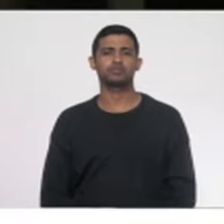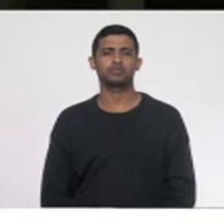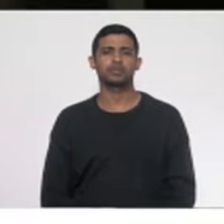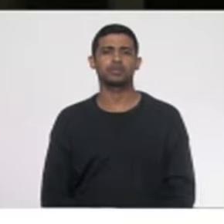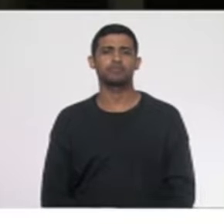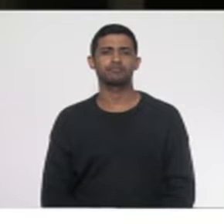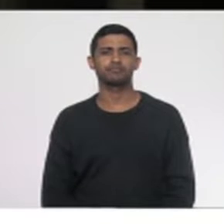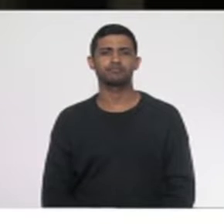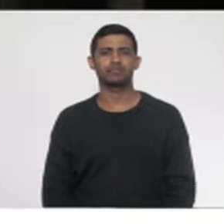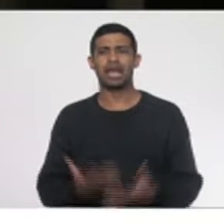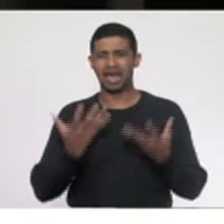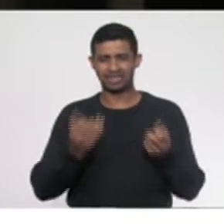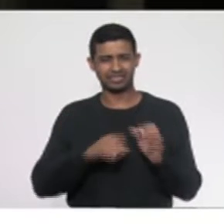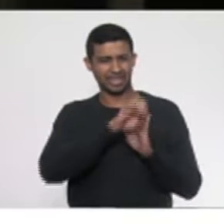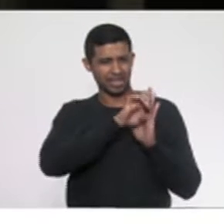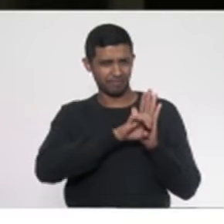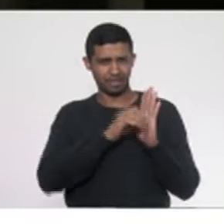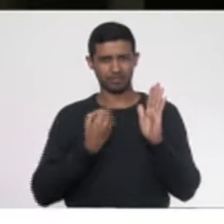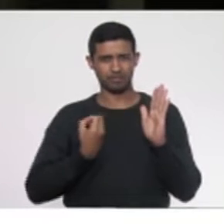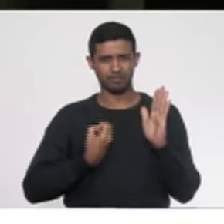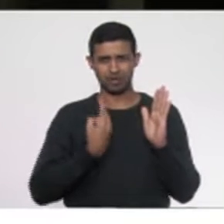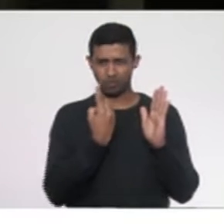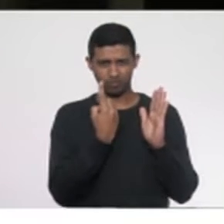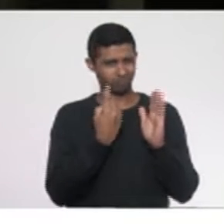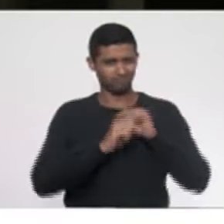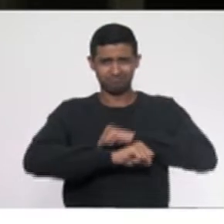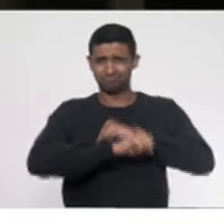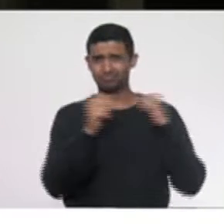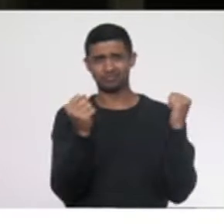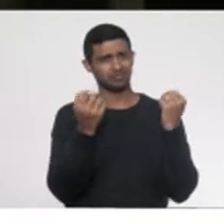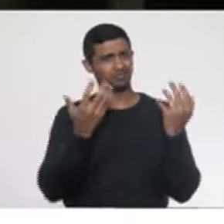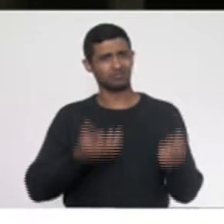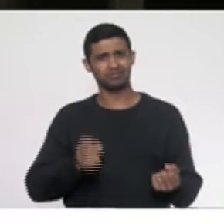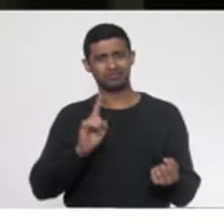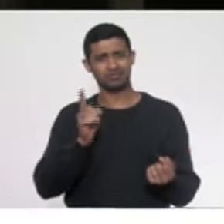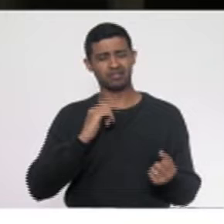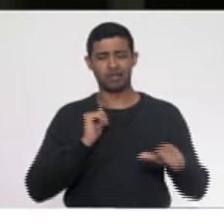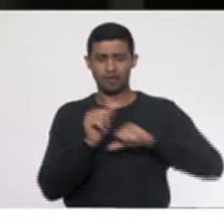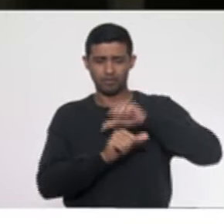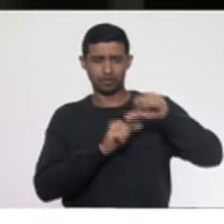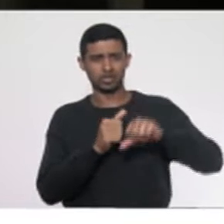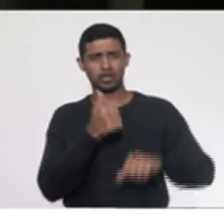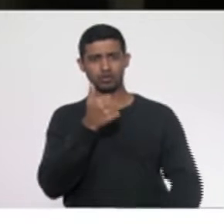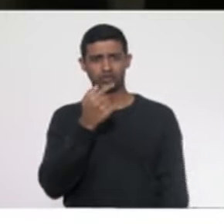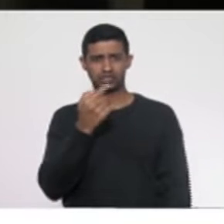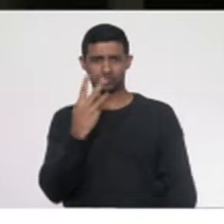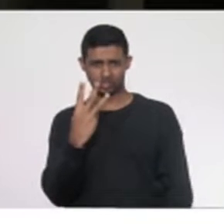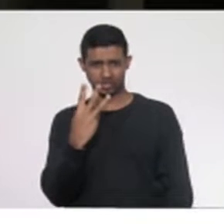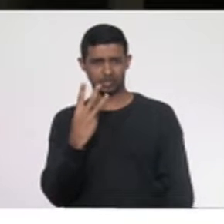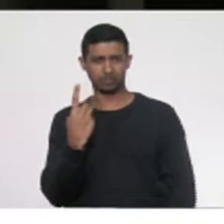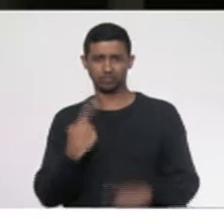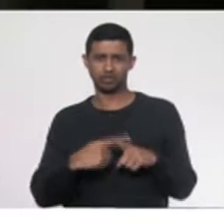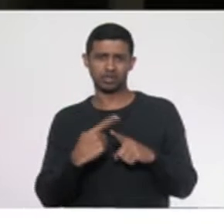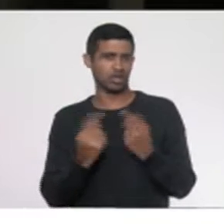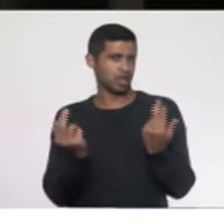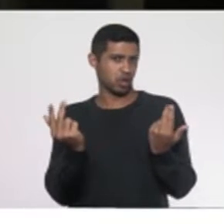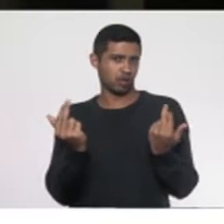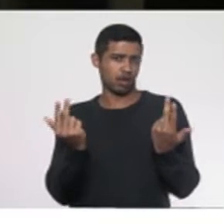acatar essa emenda número 1, e que eu aglutinei com 173, porque são iguais.